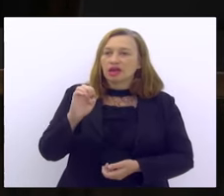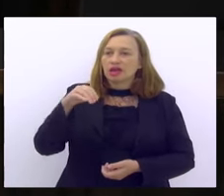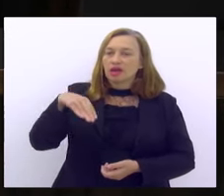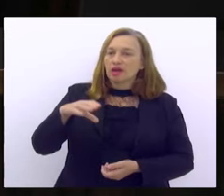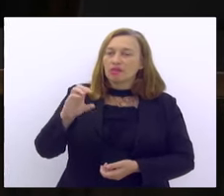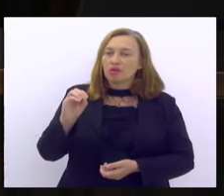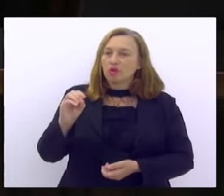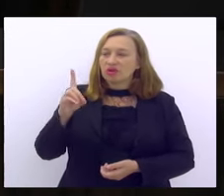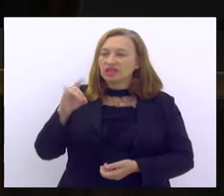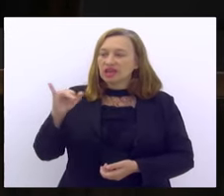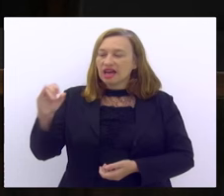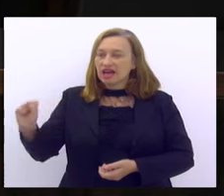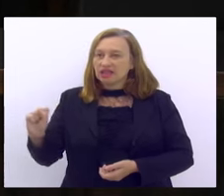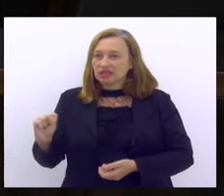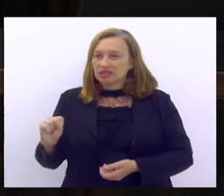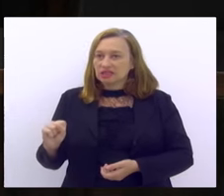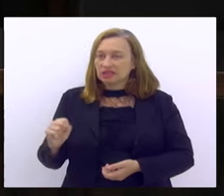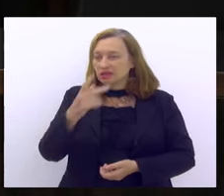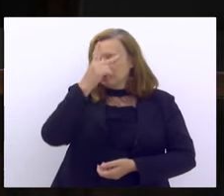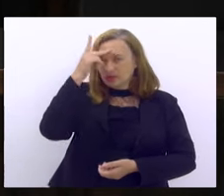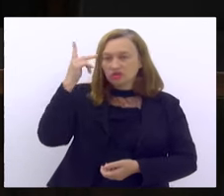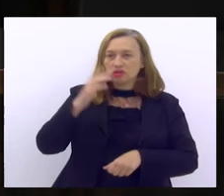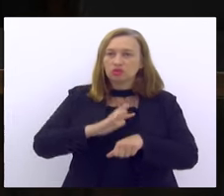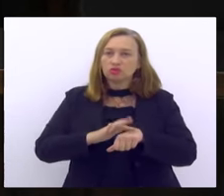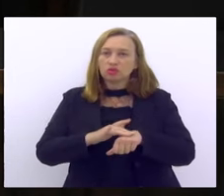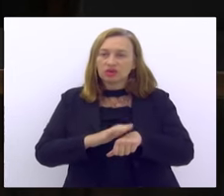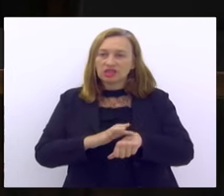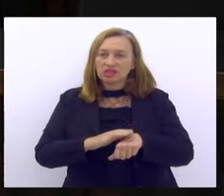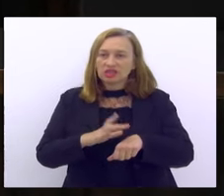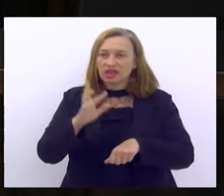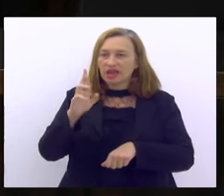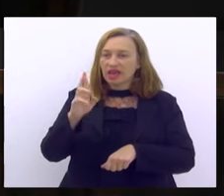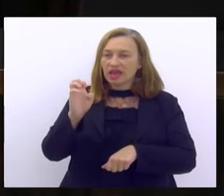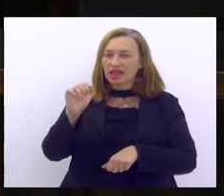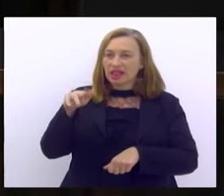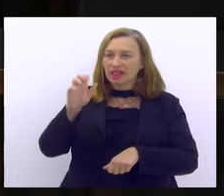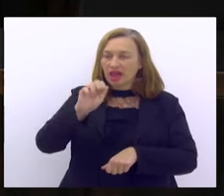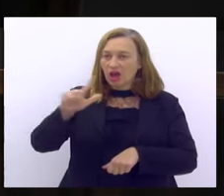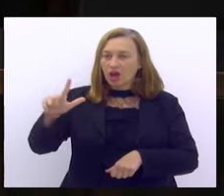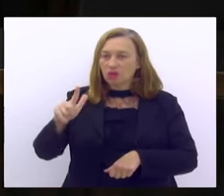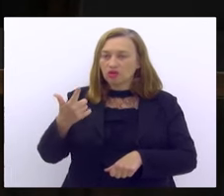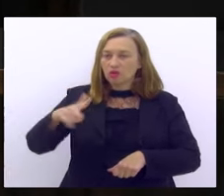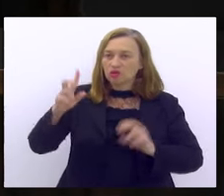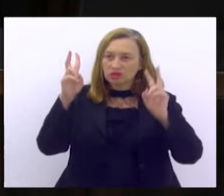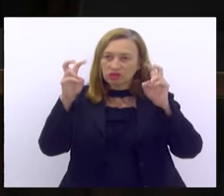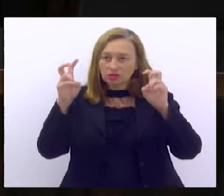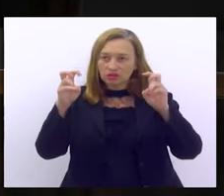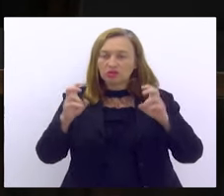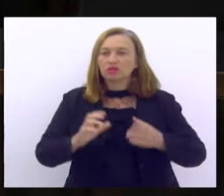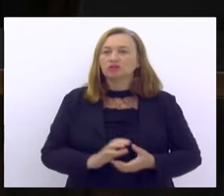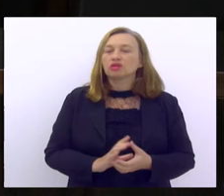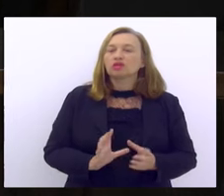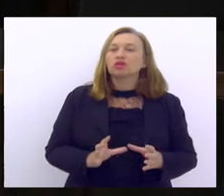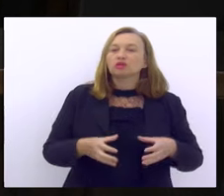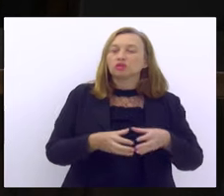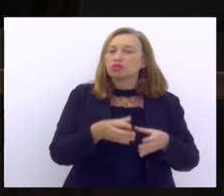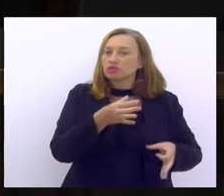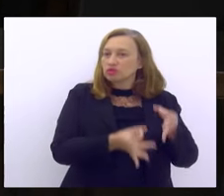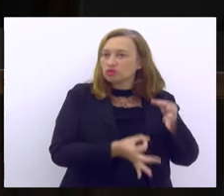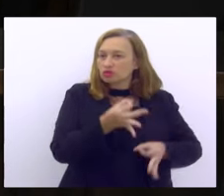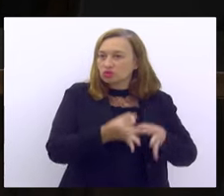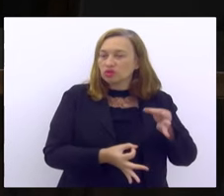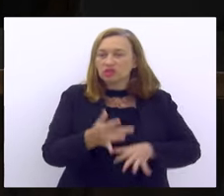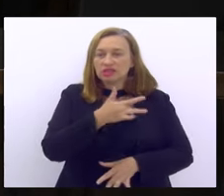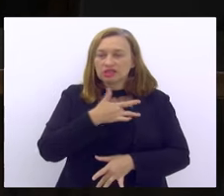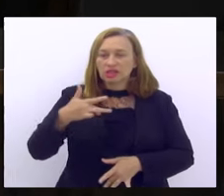em trânsito para pacientes portadores de doenças renais crônicas e da outra providência. Pendente de parecer das comissões de Constituição e Justiça,